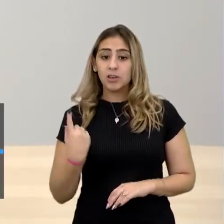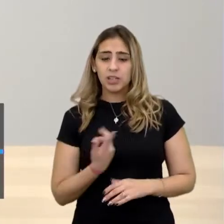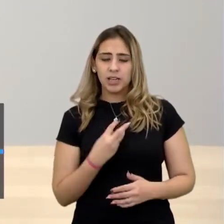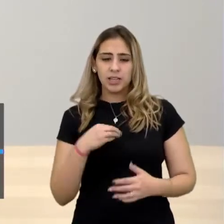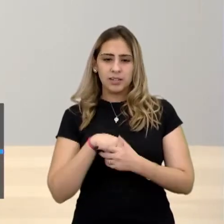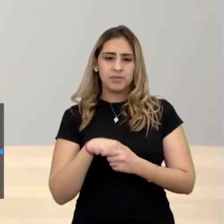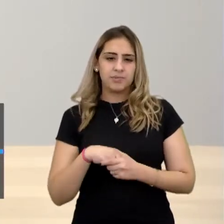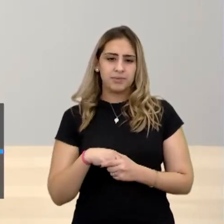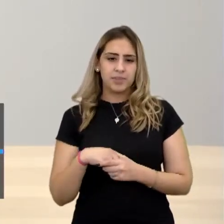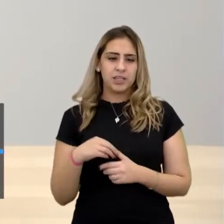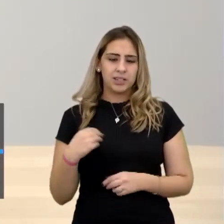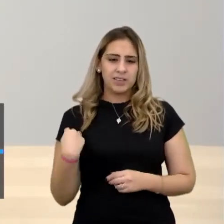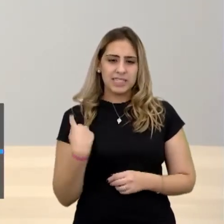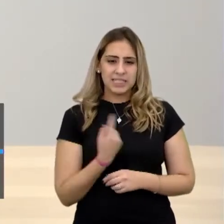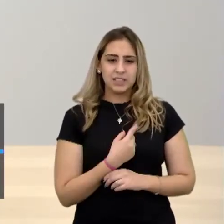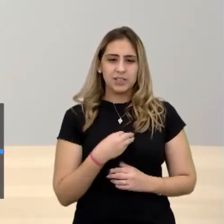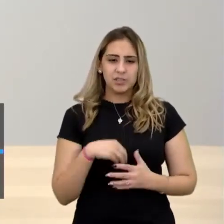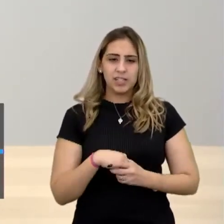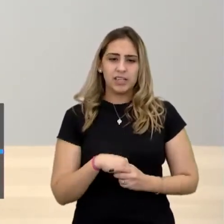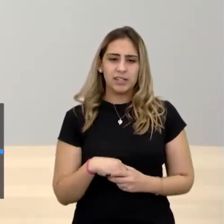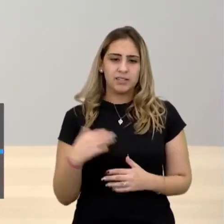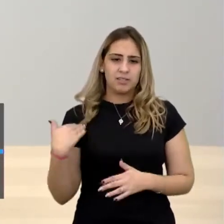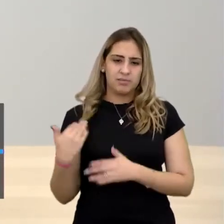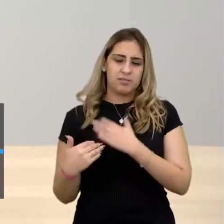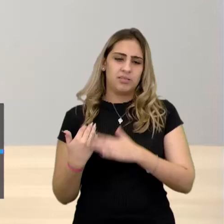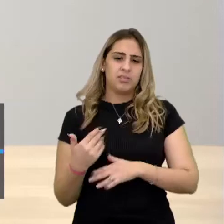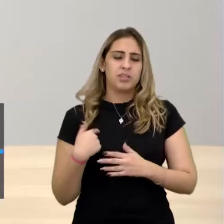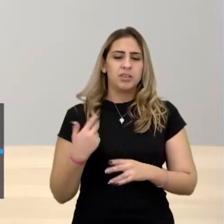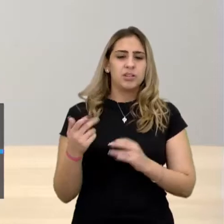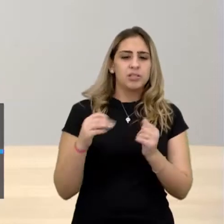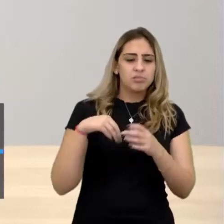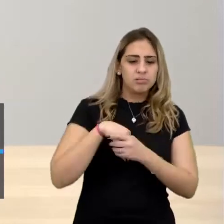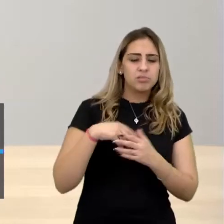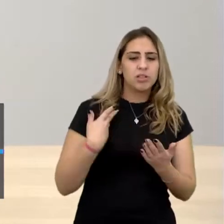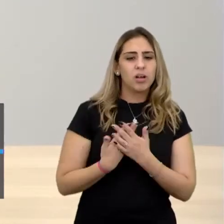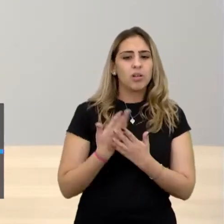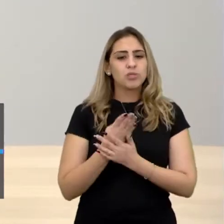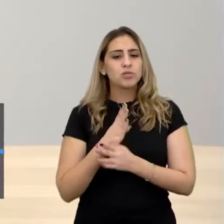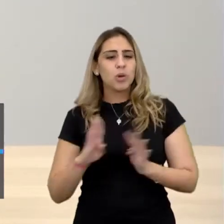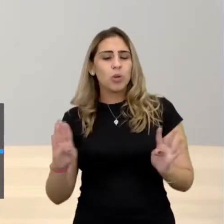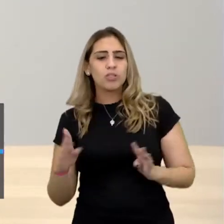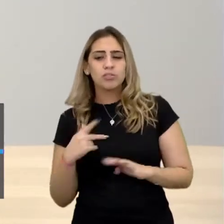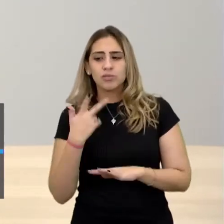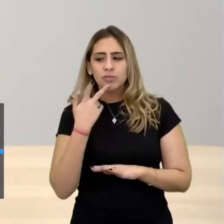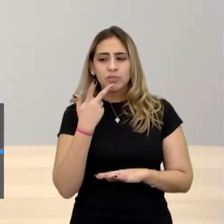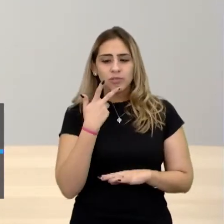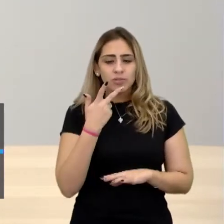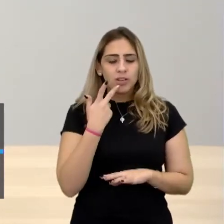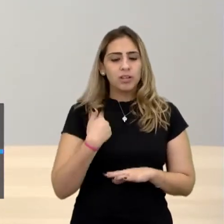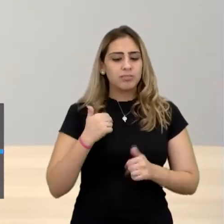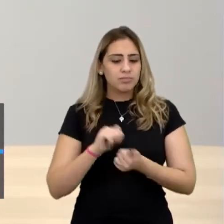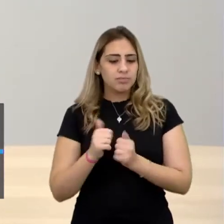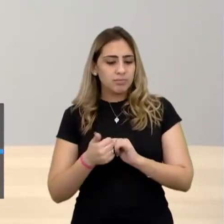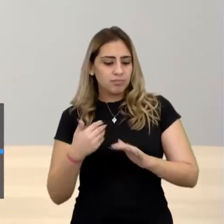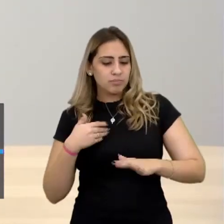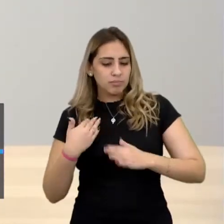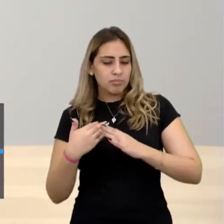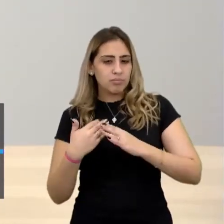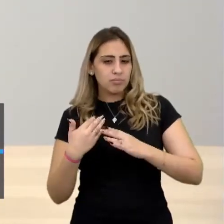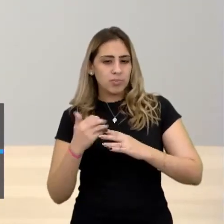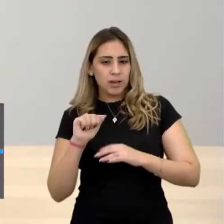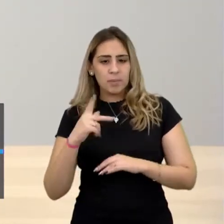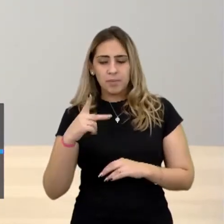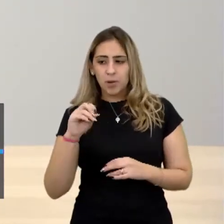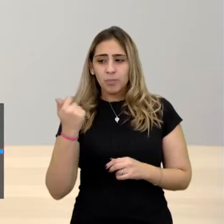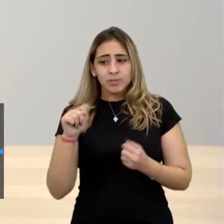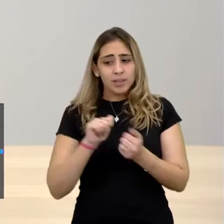olha, no pessoal, esse daí pro pessoal da terceira série, né, que tá acompanhando as nossas aulas de biologia, quando a gente fala aí de adaptação ao meio, o Apolo, ele